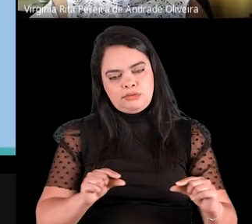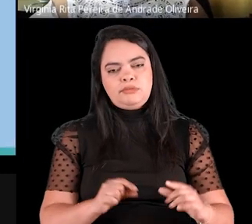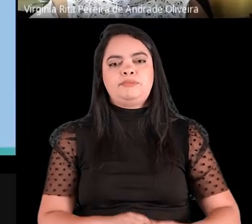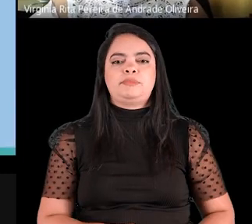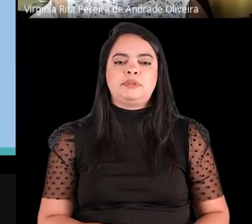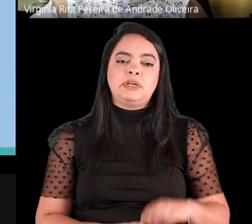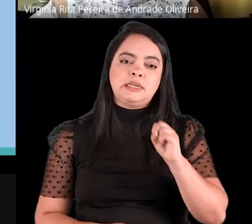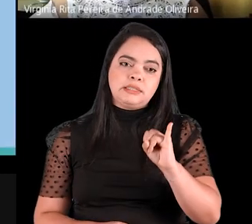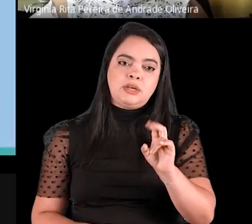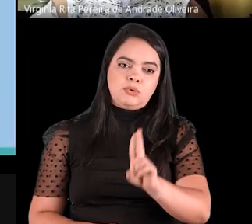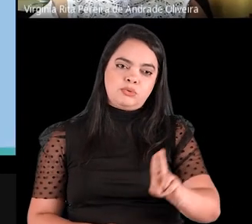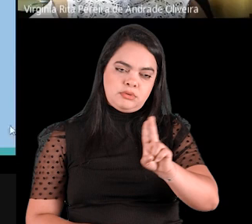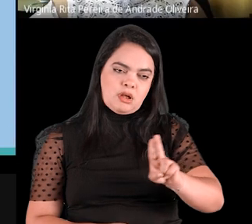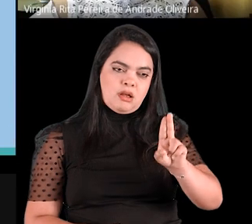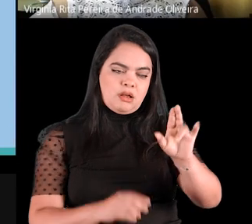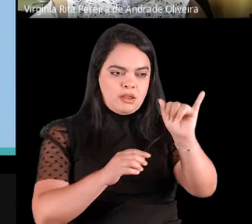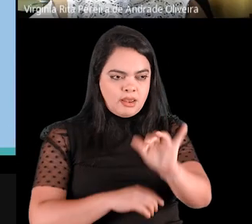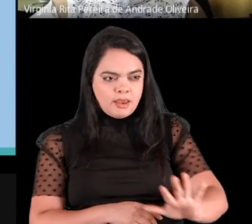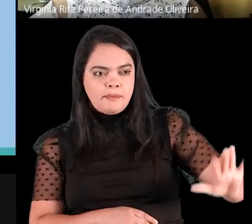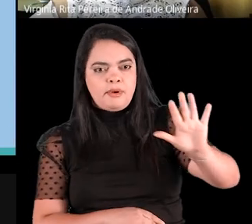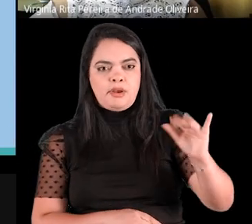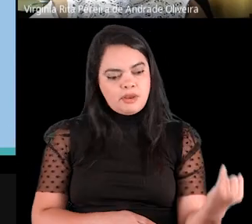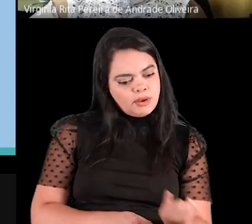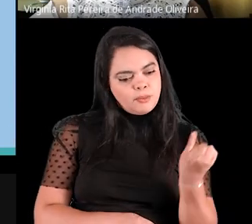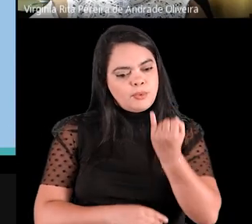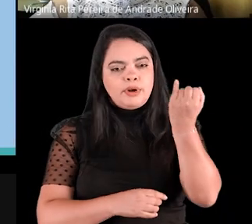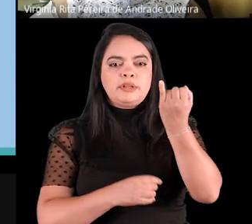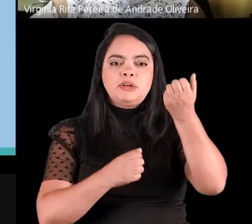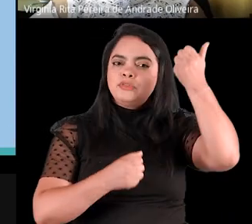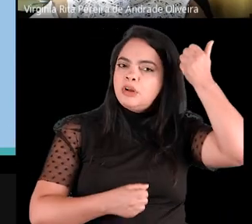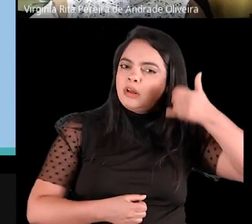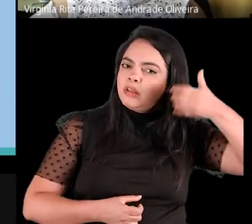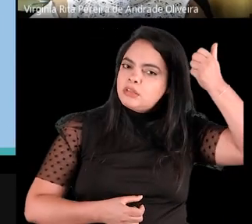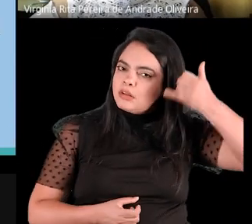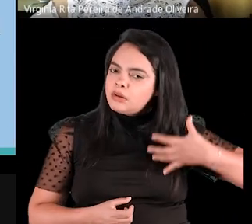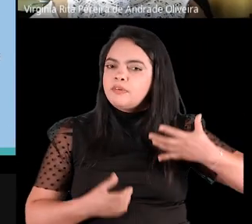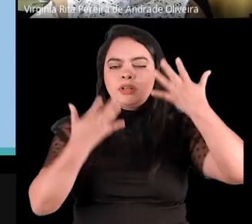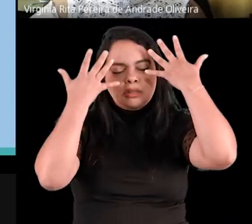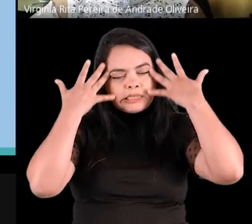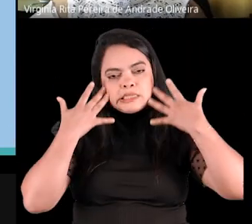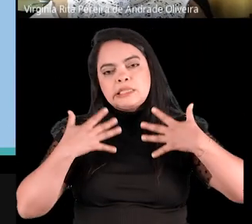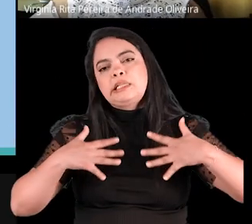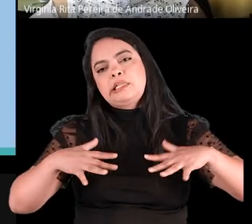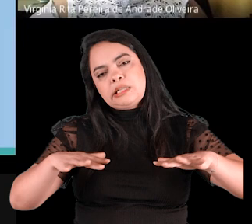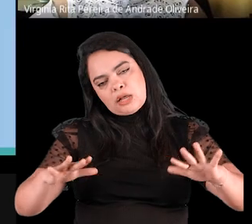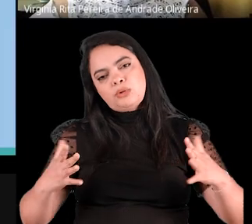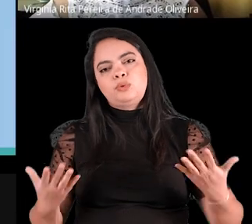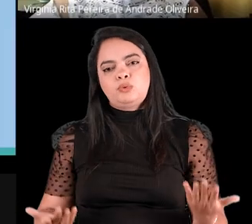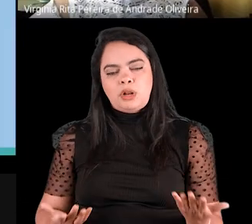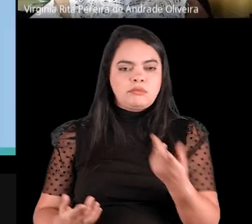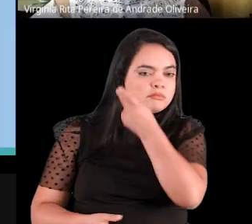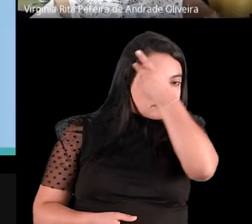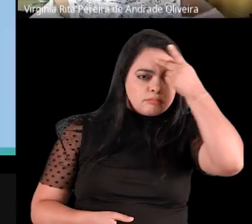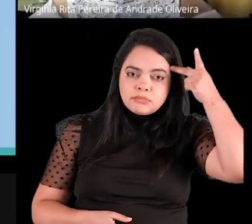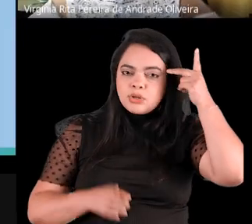utilizar a imagem nas apresentações, é importante descrever de forma natural o que se vê na imagem, bem como sua audiodescrição, para que as pessoas